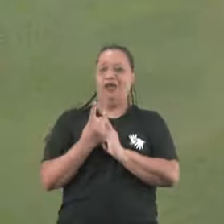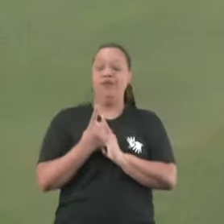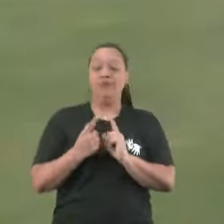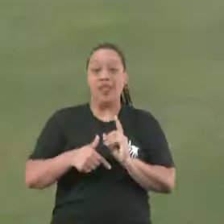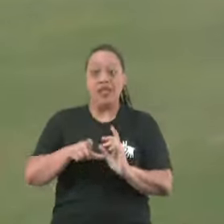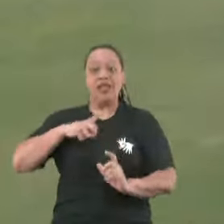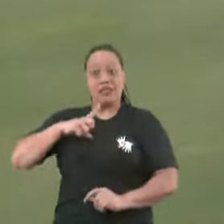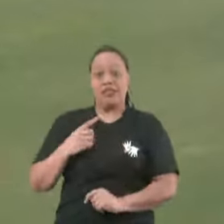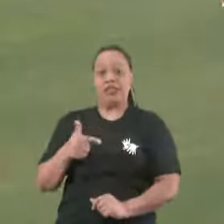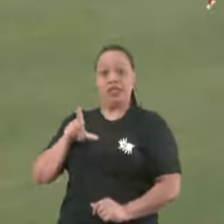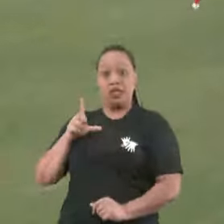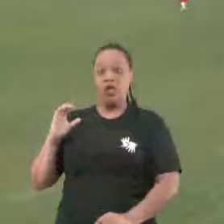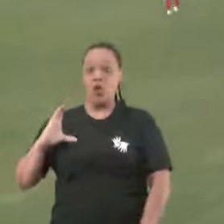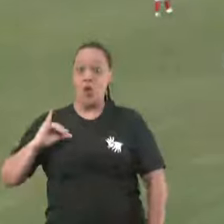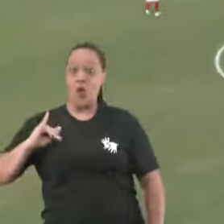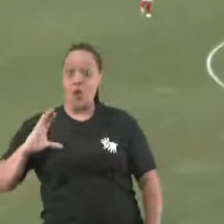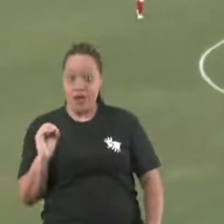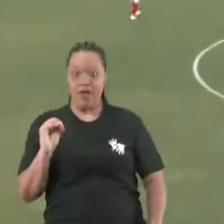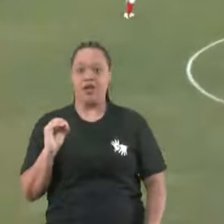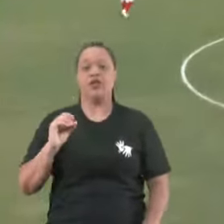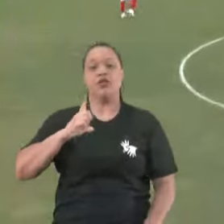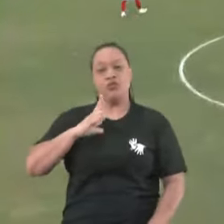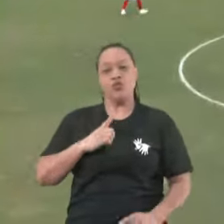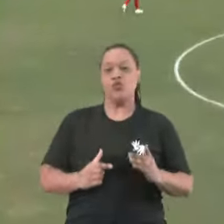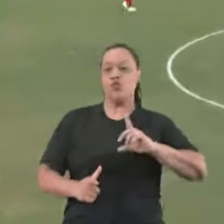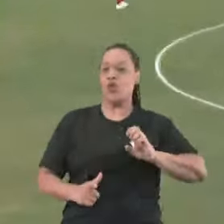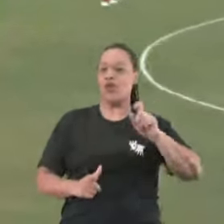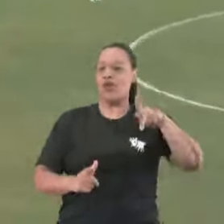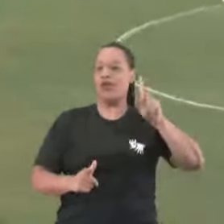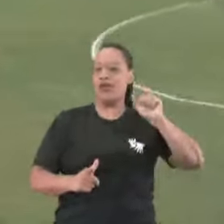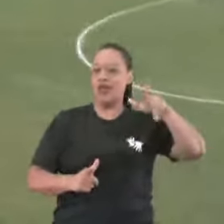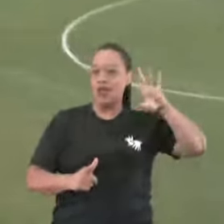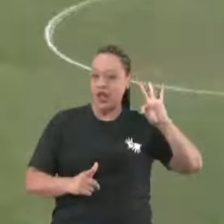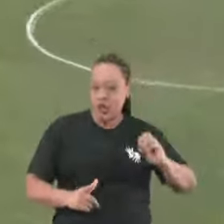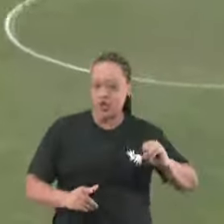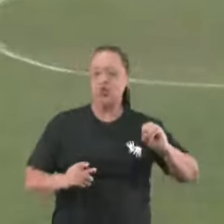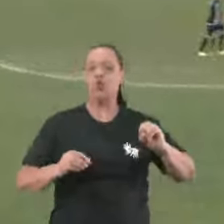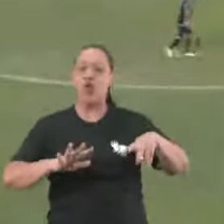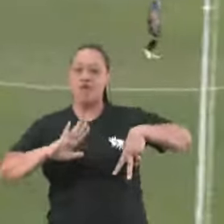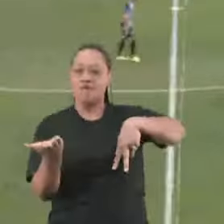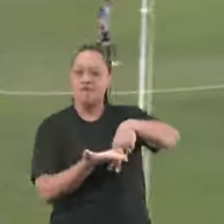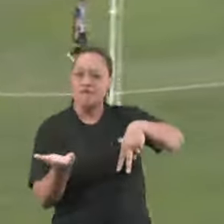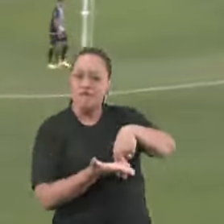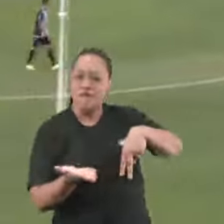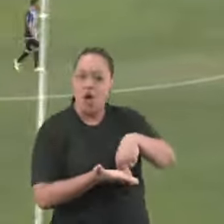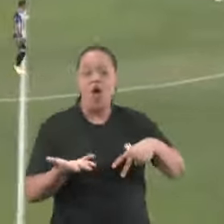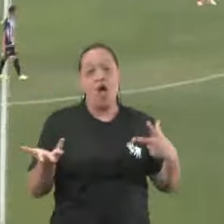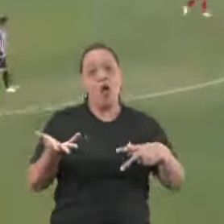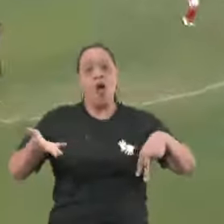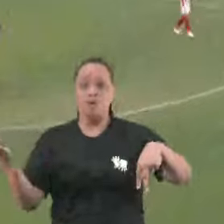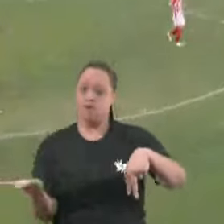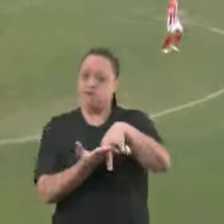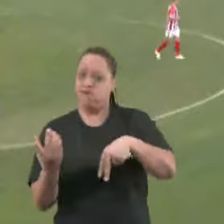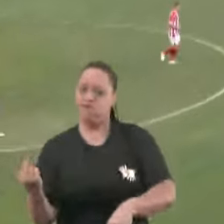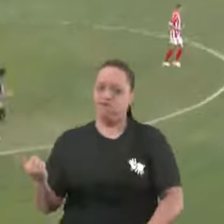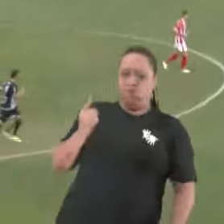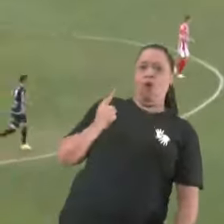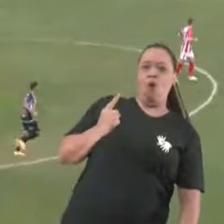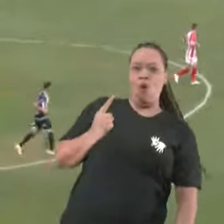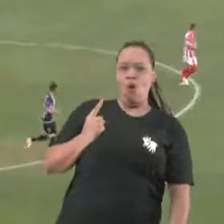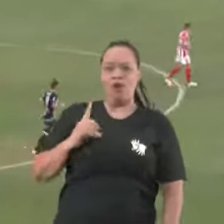Antes tinha sido o Caio e o Kellington. O Caio tinha levado a falta, agora o Caio fez a falta em cima do camisa 16 do